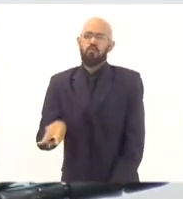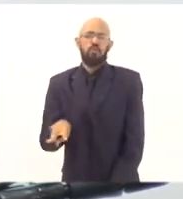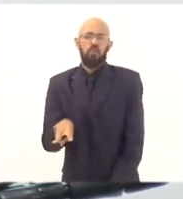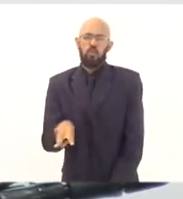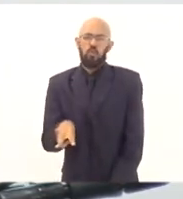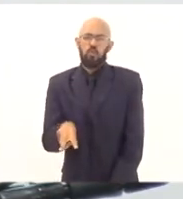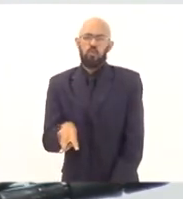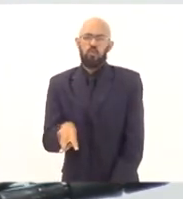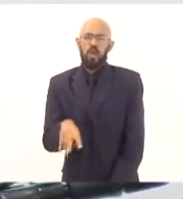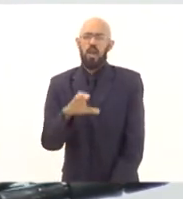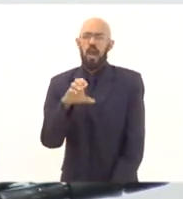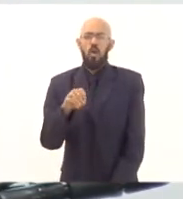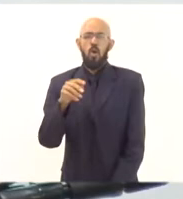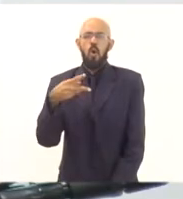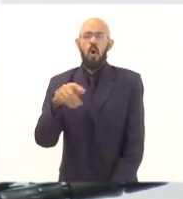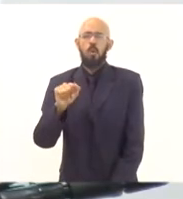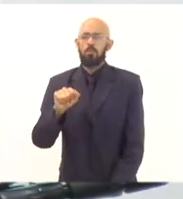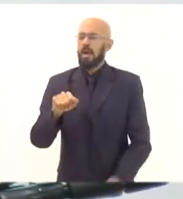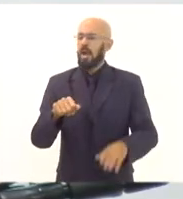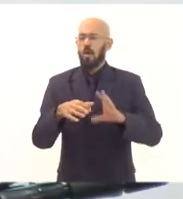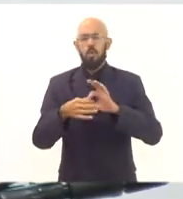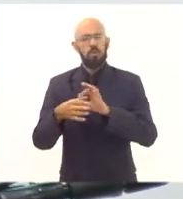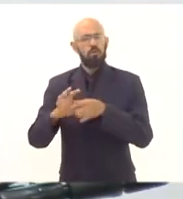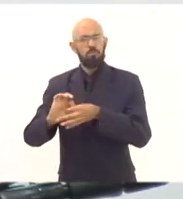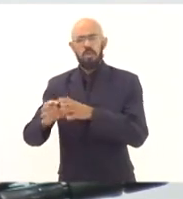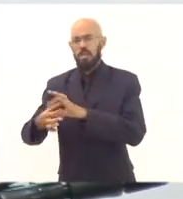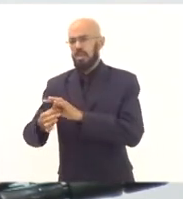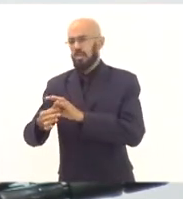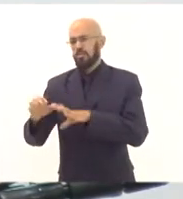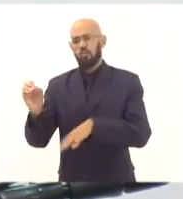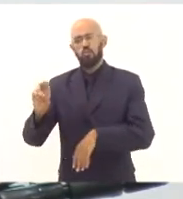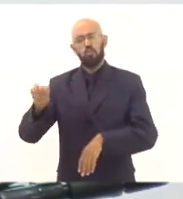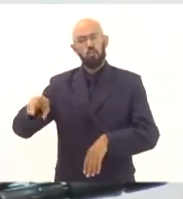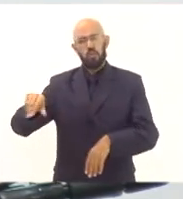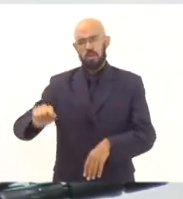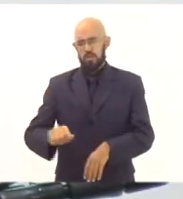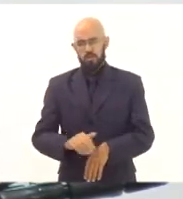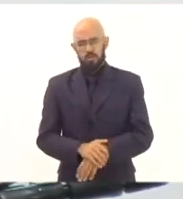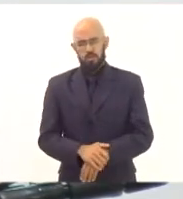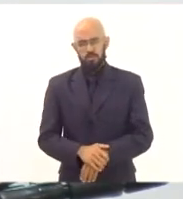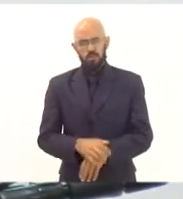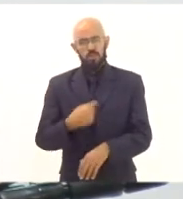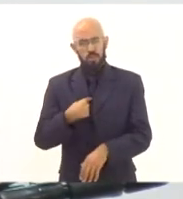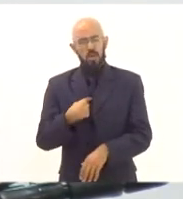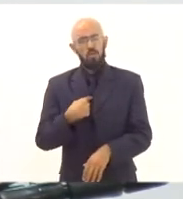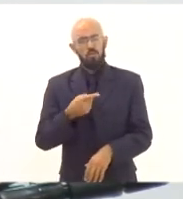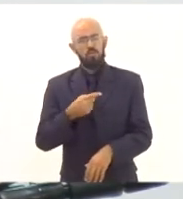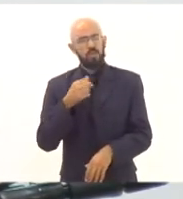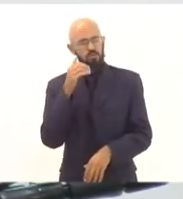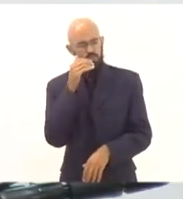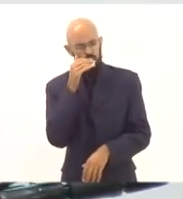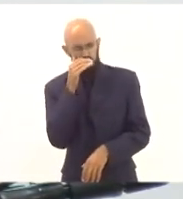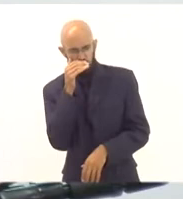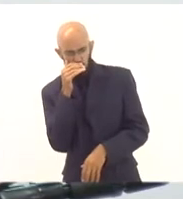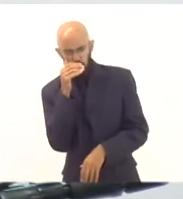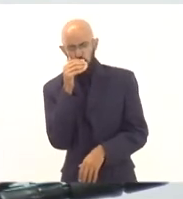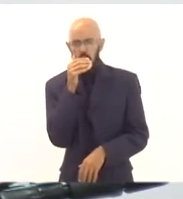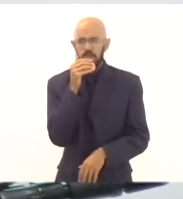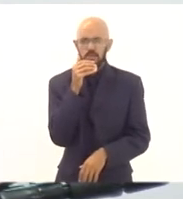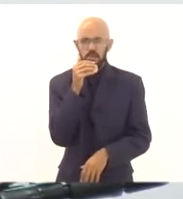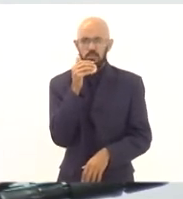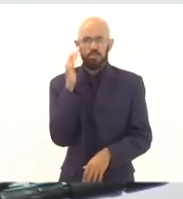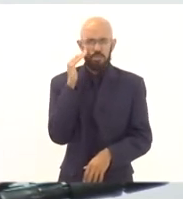é fundamental que trazer uma pergunta por que me deixou muito intrigada na última audiência que tive aqui nessa casa com relação